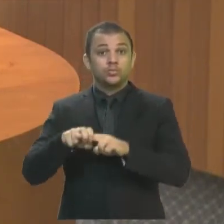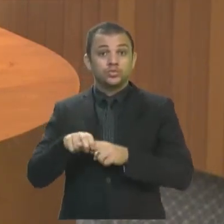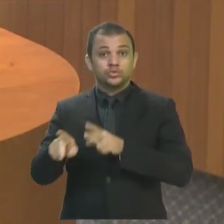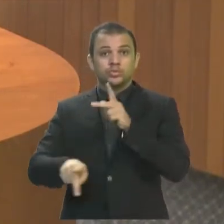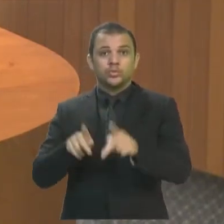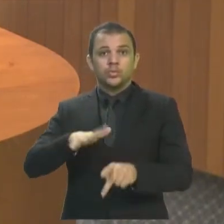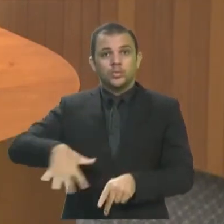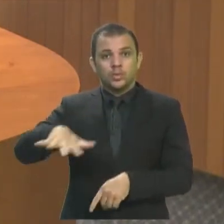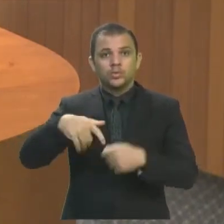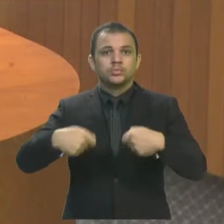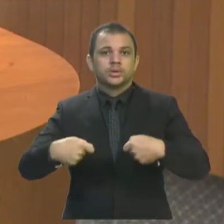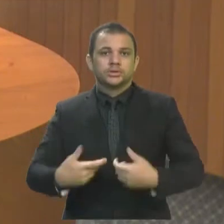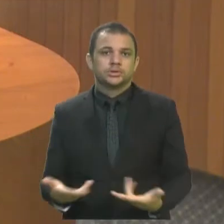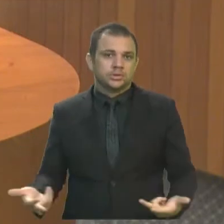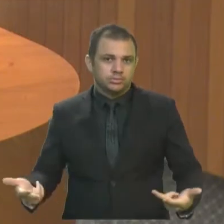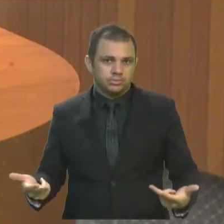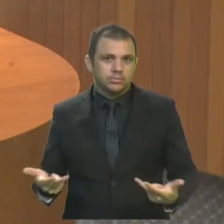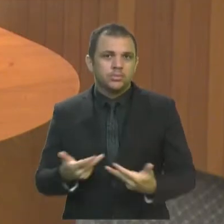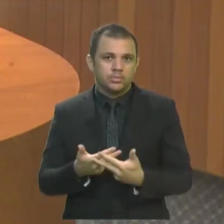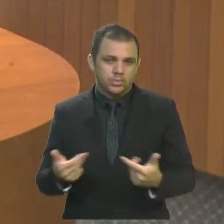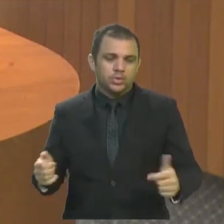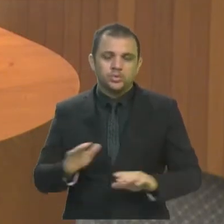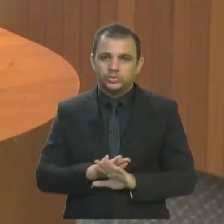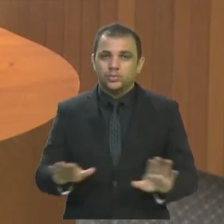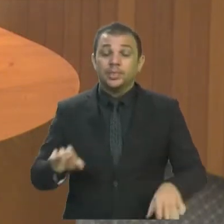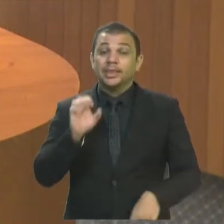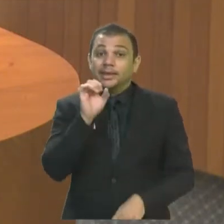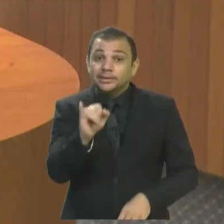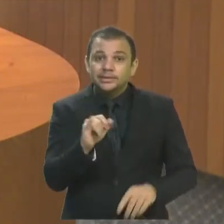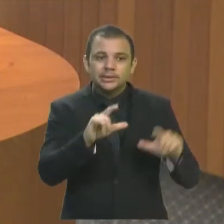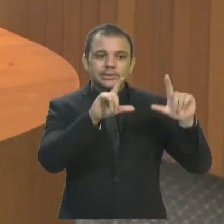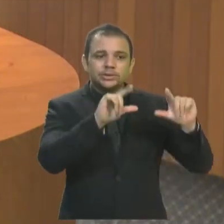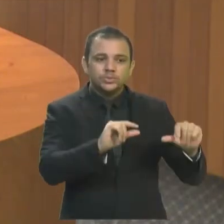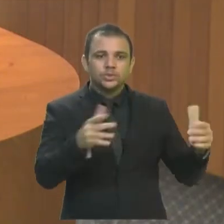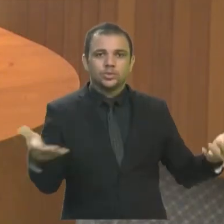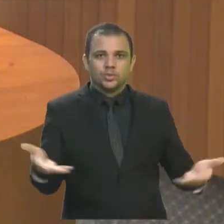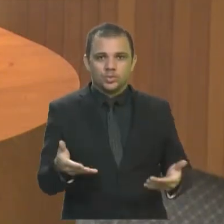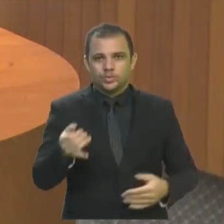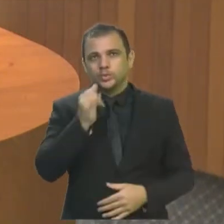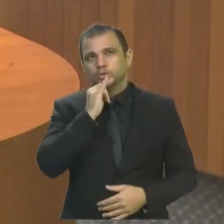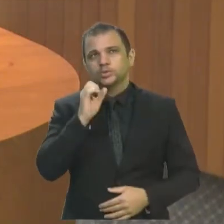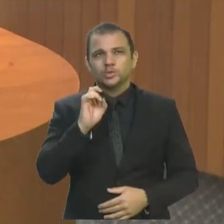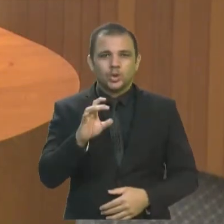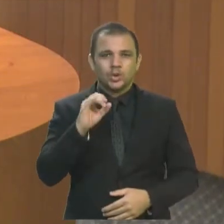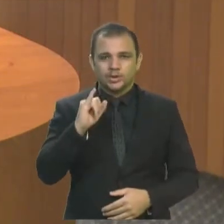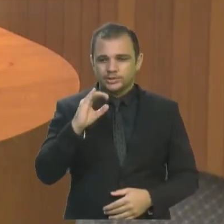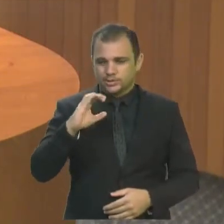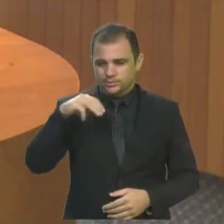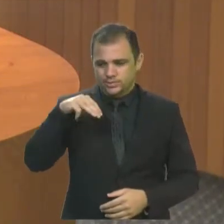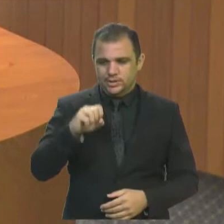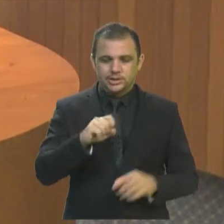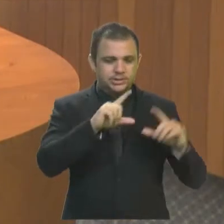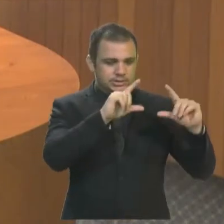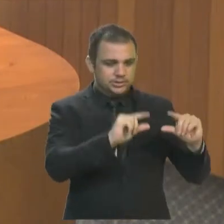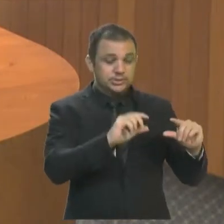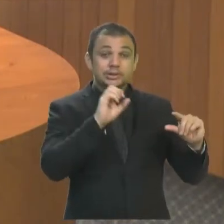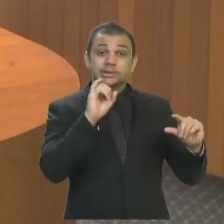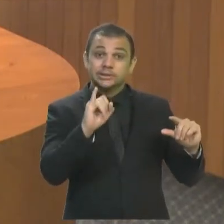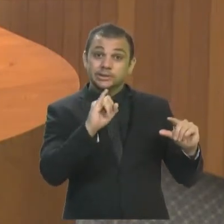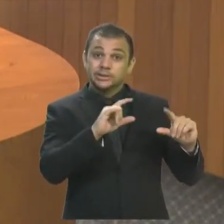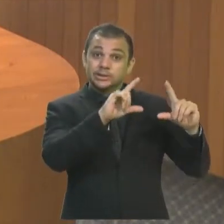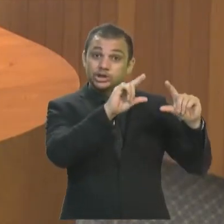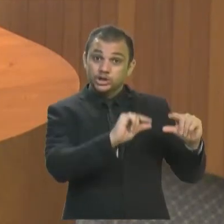gente baixasse hoje, para mostrar como não resolve só a questão do ICMS, se a gente baixasse 10